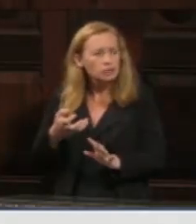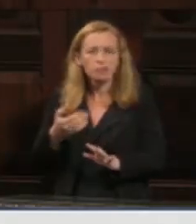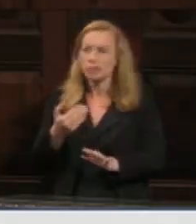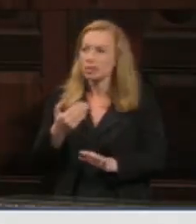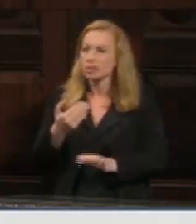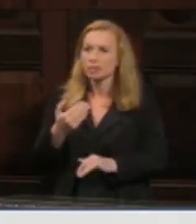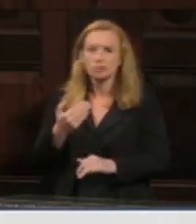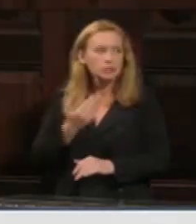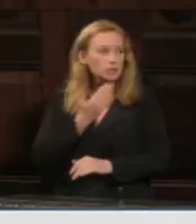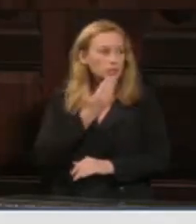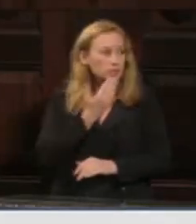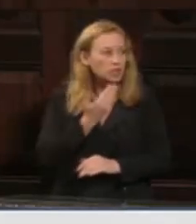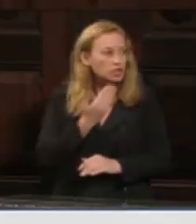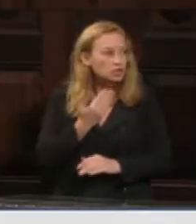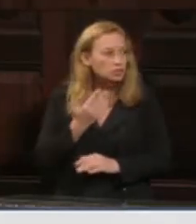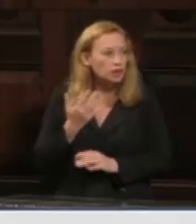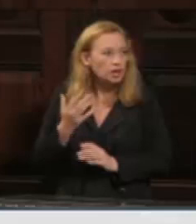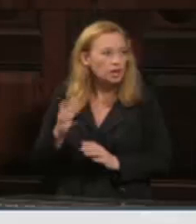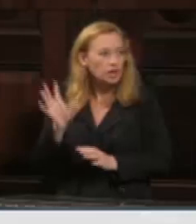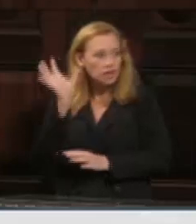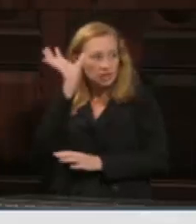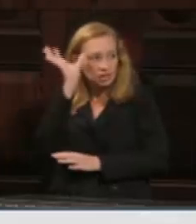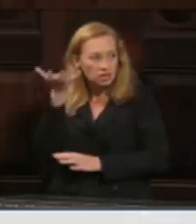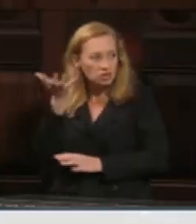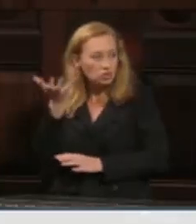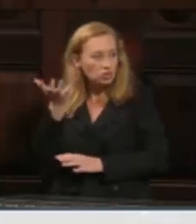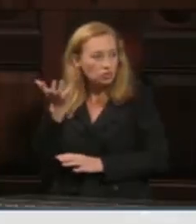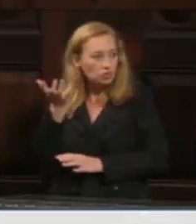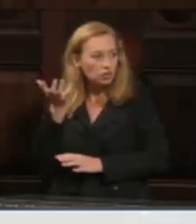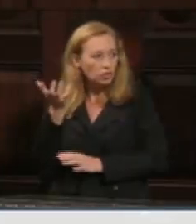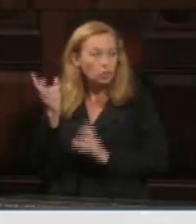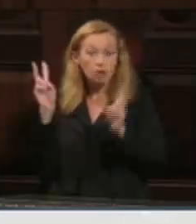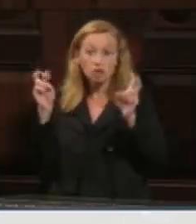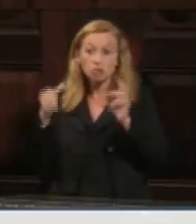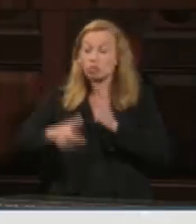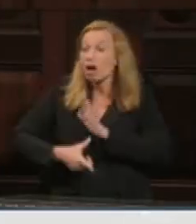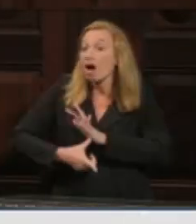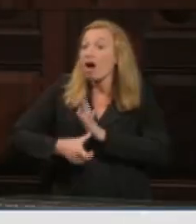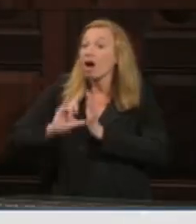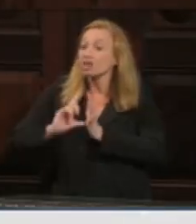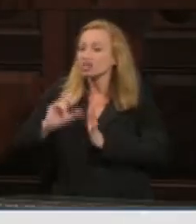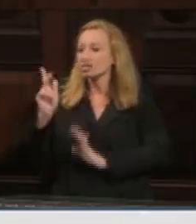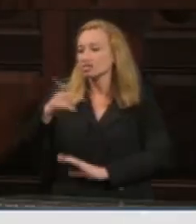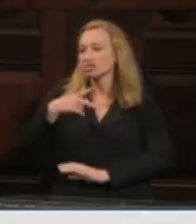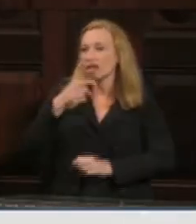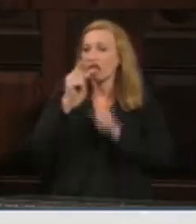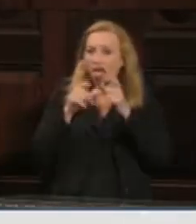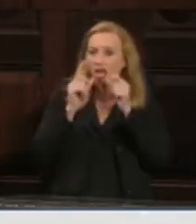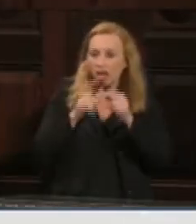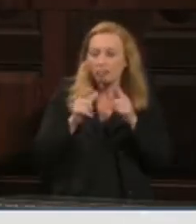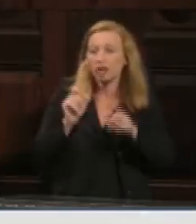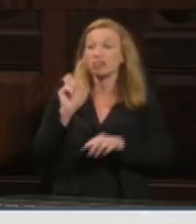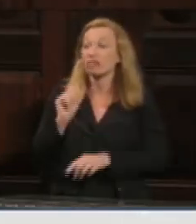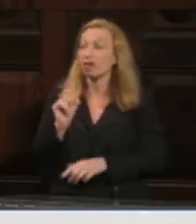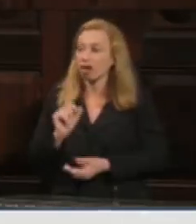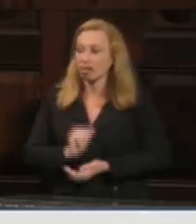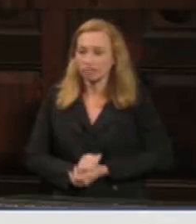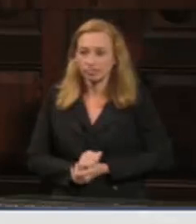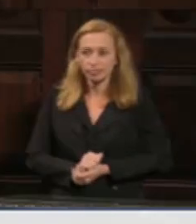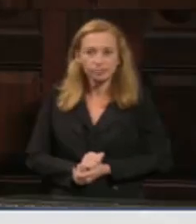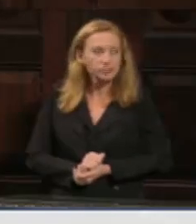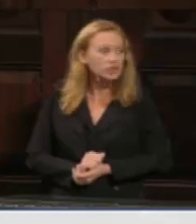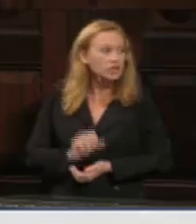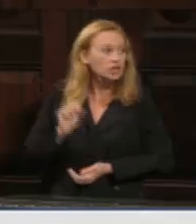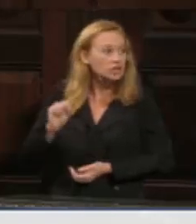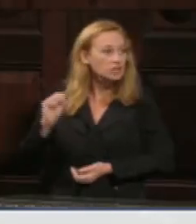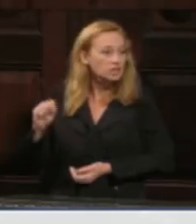solicitar que se resolva a questão antes de reclamar publicamente, que é do